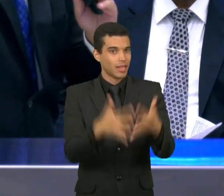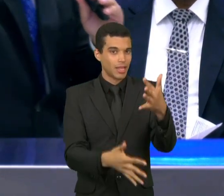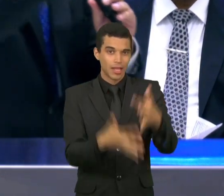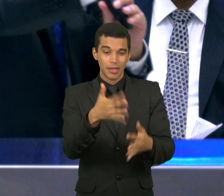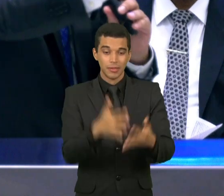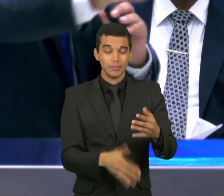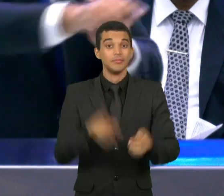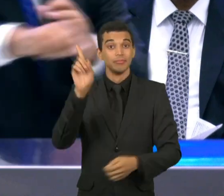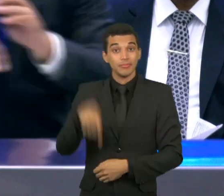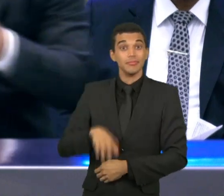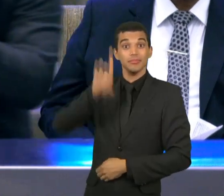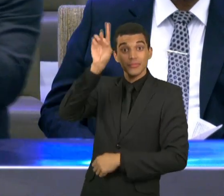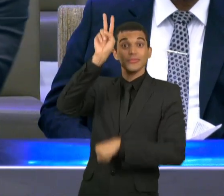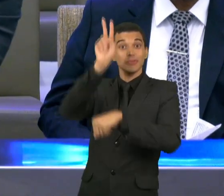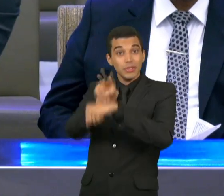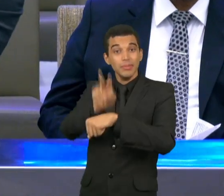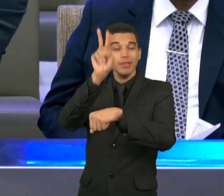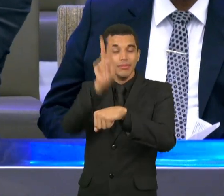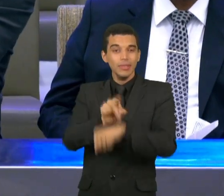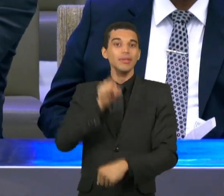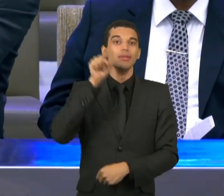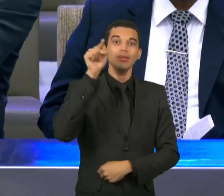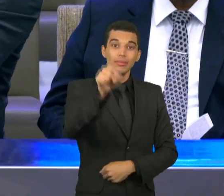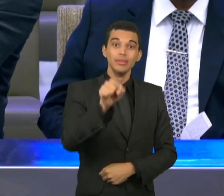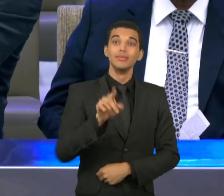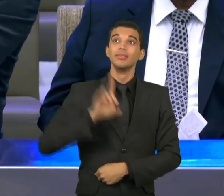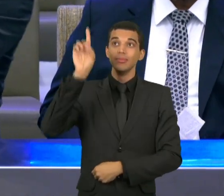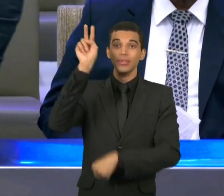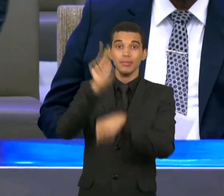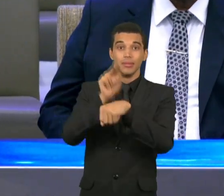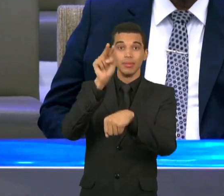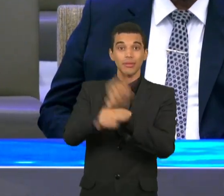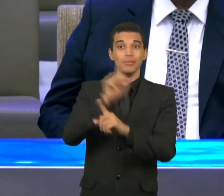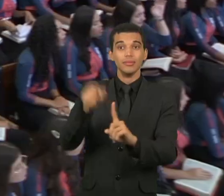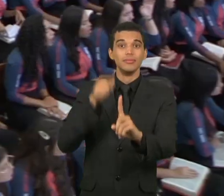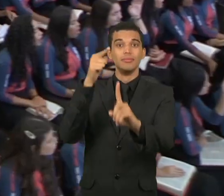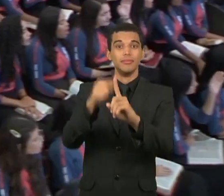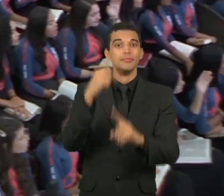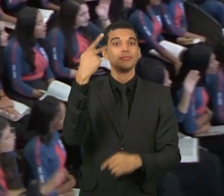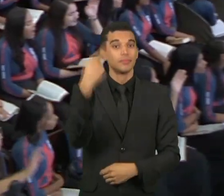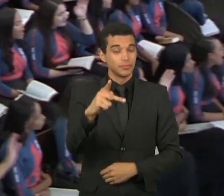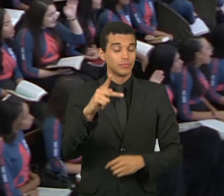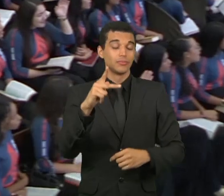a tua vida, está preservando o propósito dele na sua igreja.